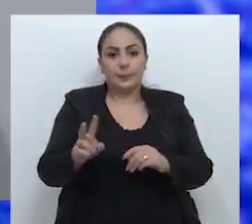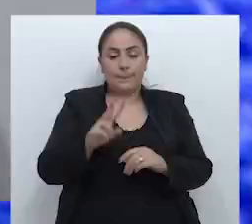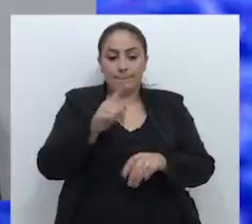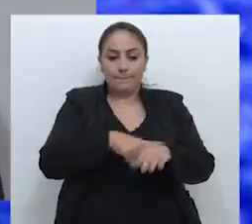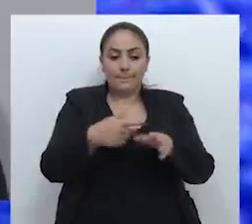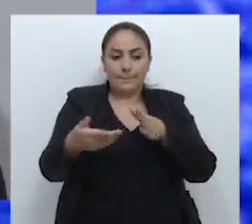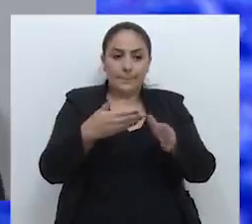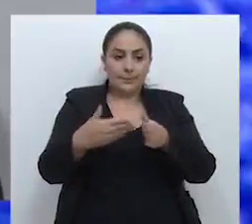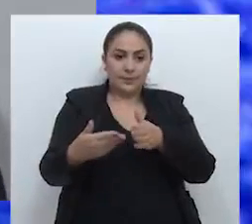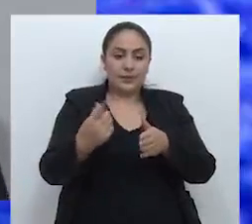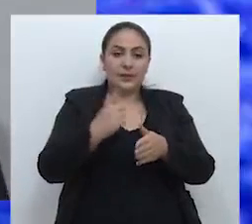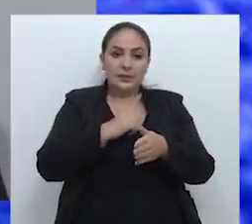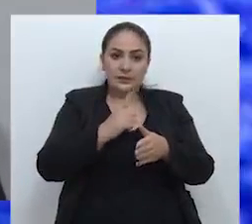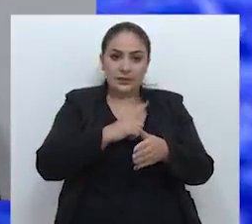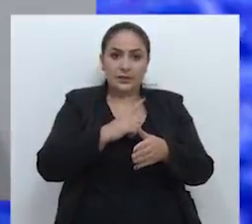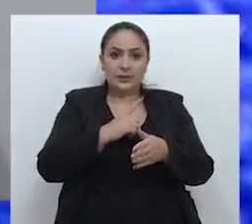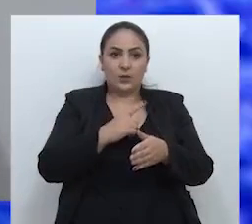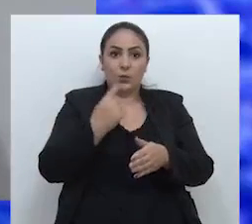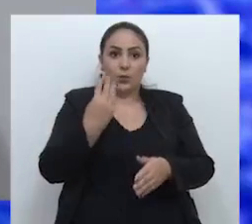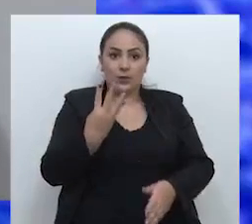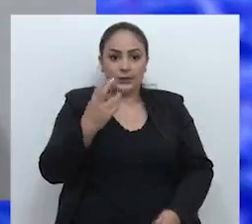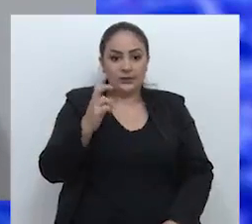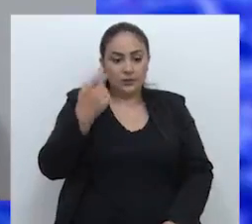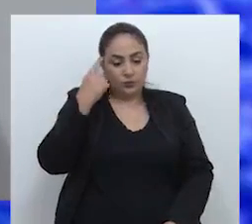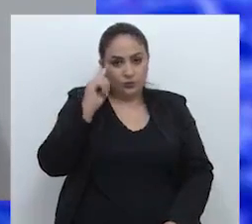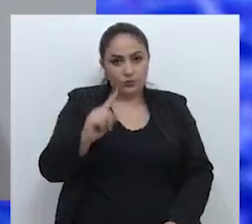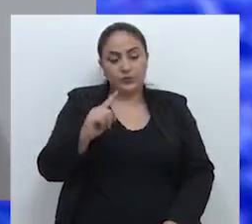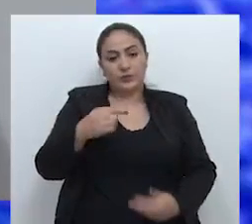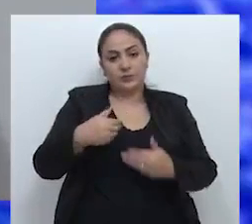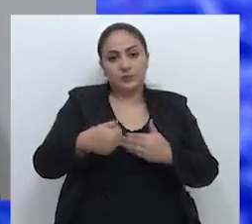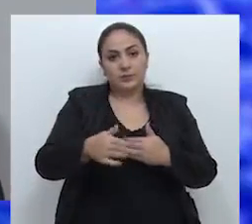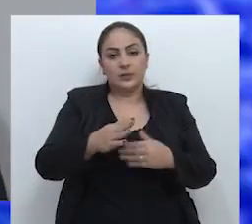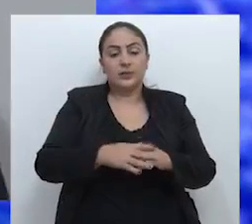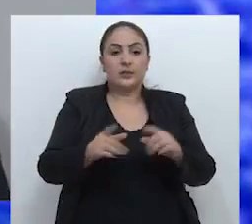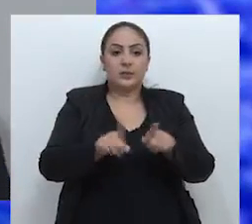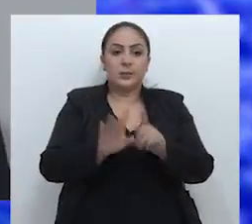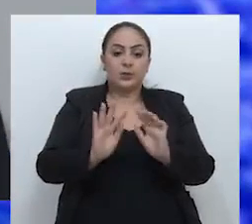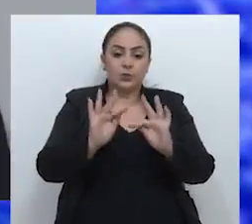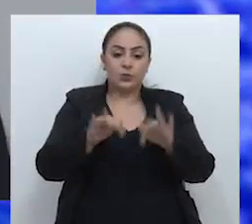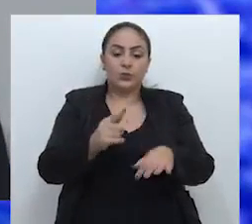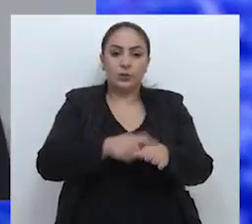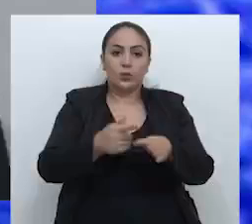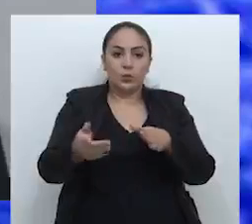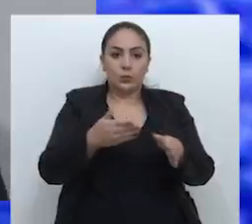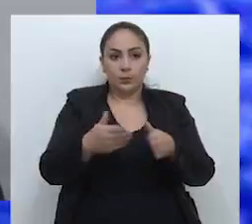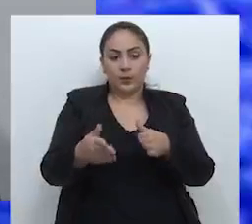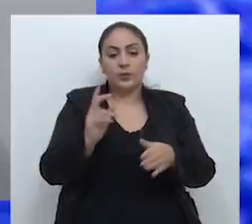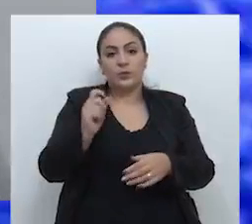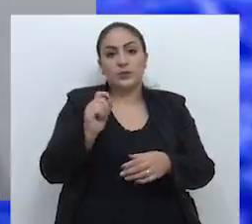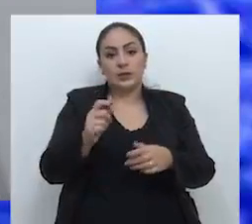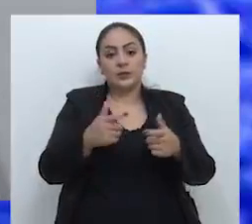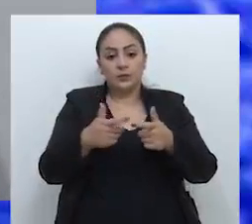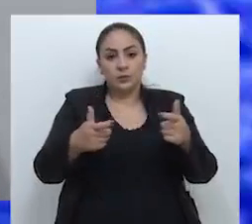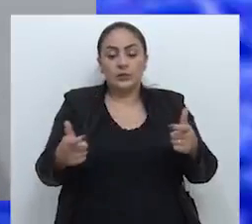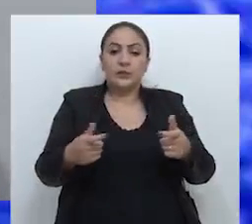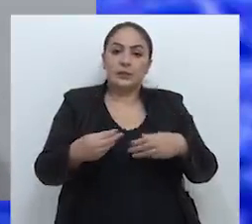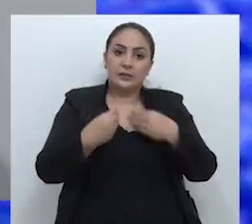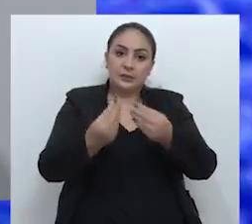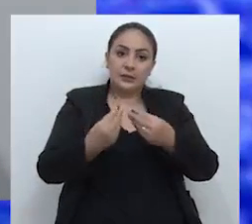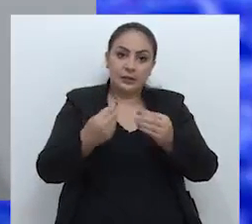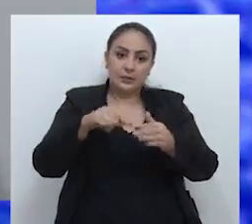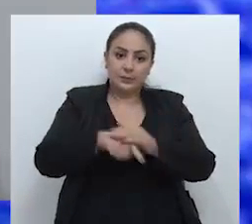do período, visto que ainda temos 45 dias pela frente e, normalmente, ao final do prazo é quando esse volume de